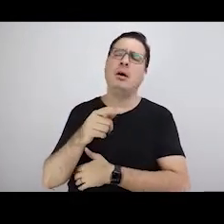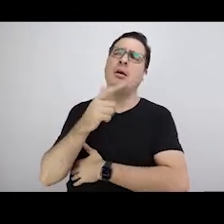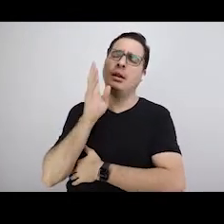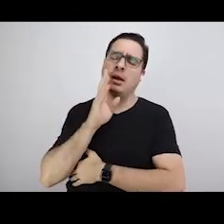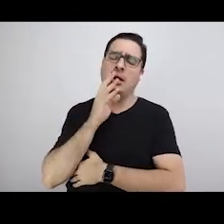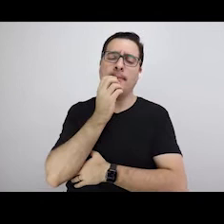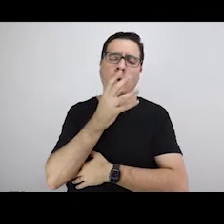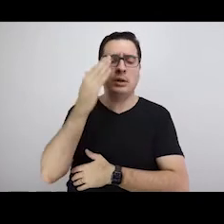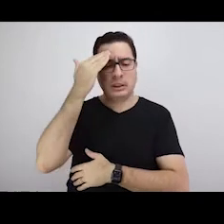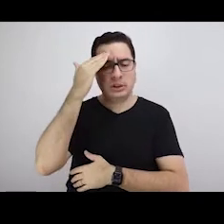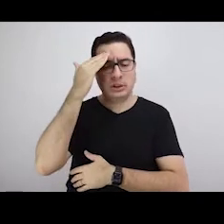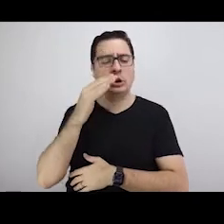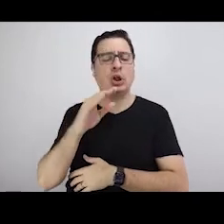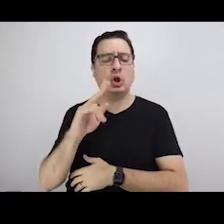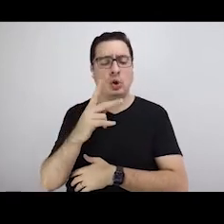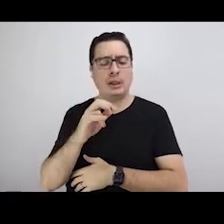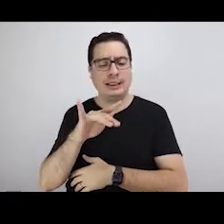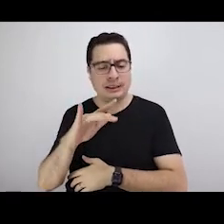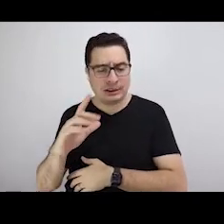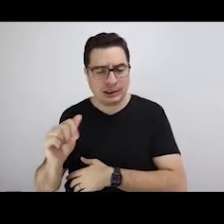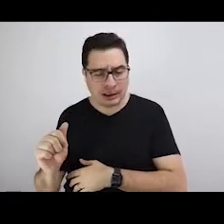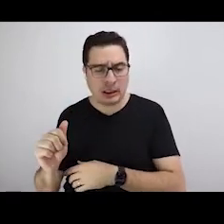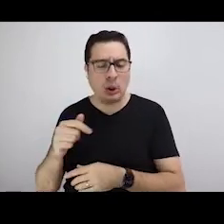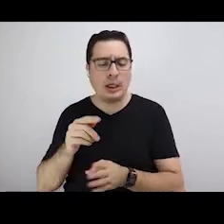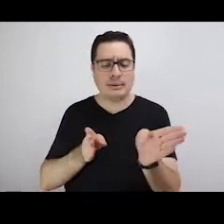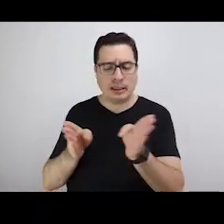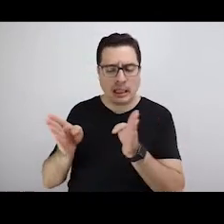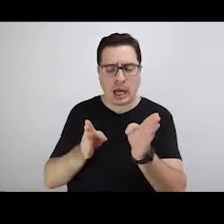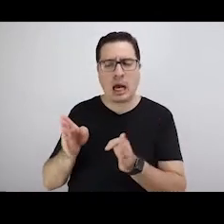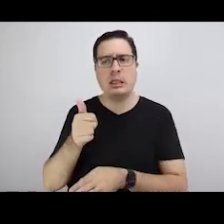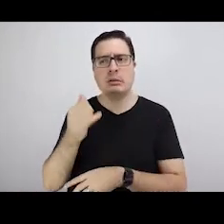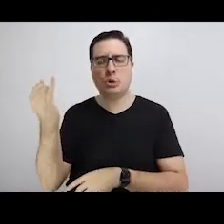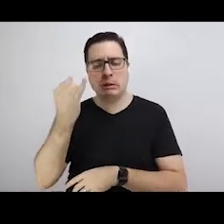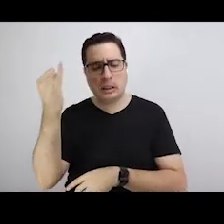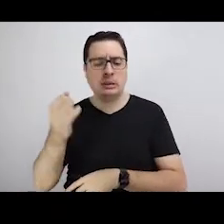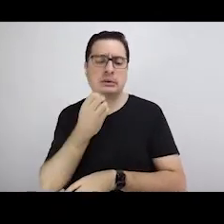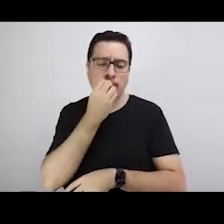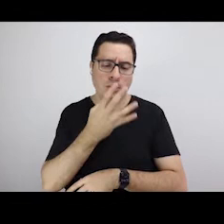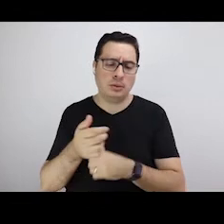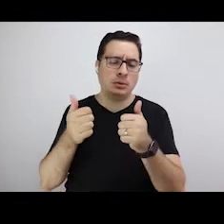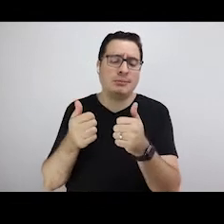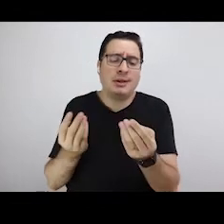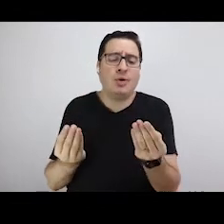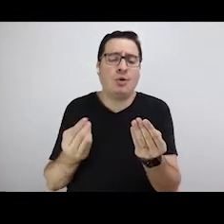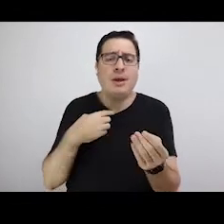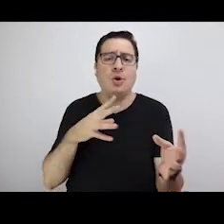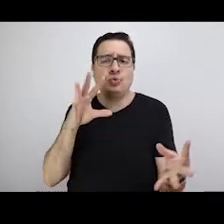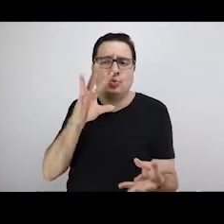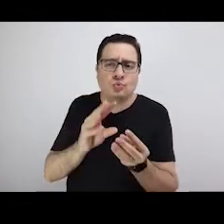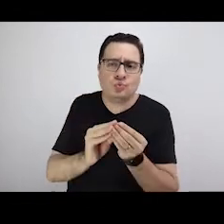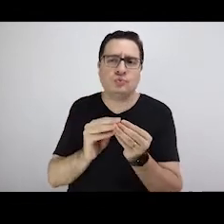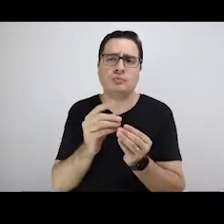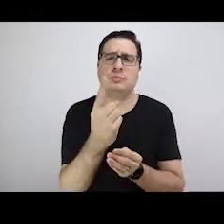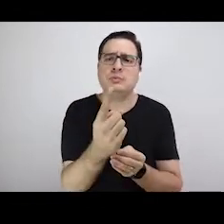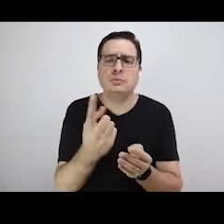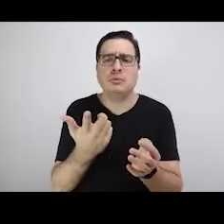entendi o que são heurísticas, eu entendi o que é acessibilidade, qual a importância dela, mas como é que eu junto tudo isso? Como é que isso